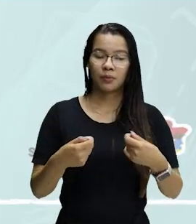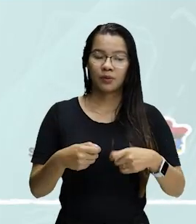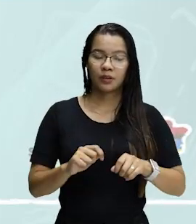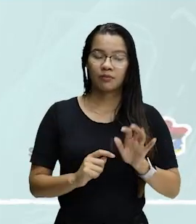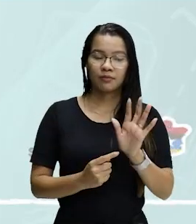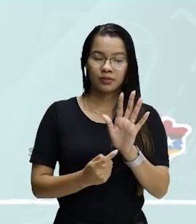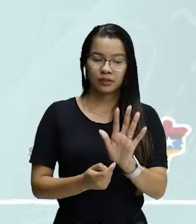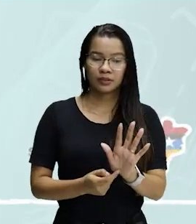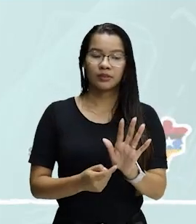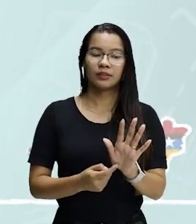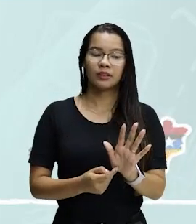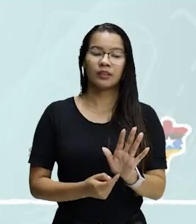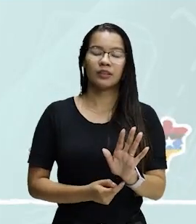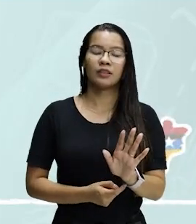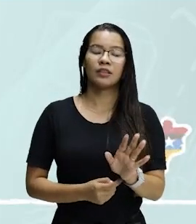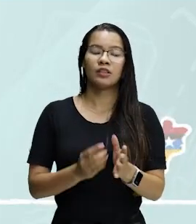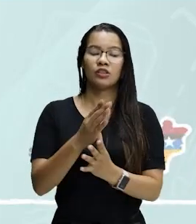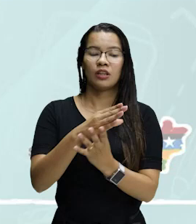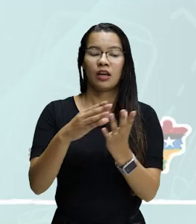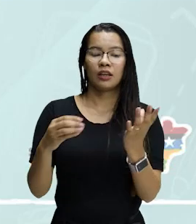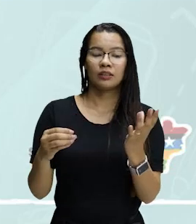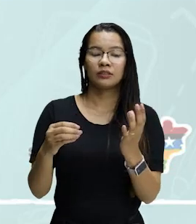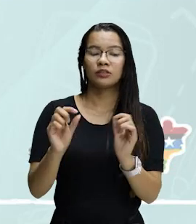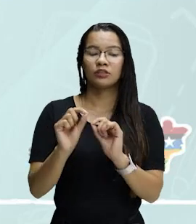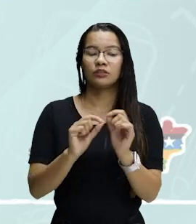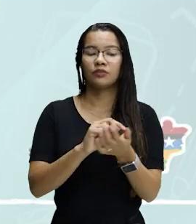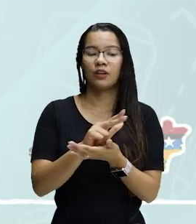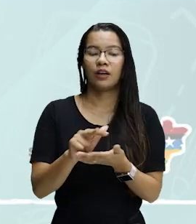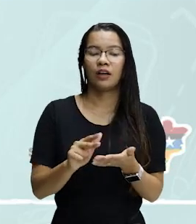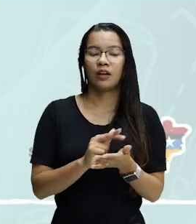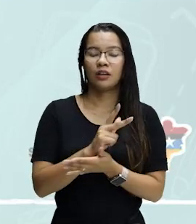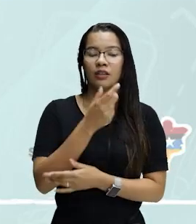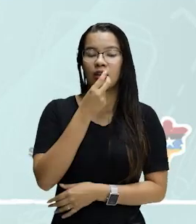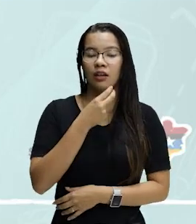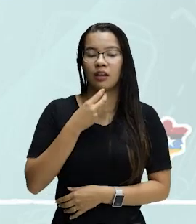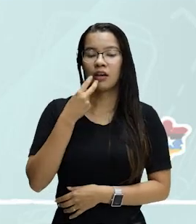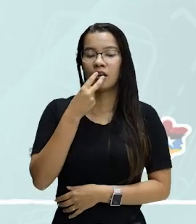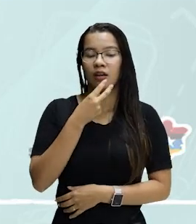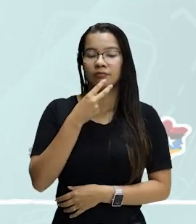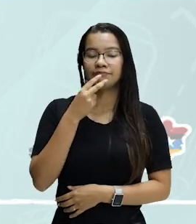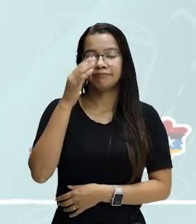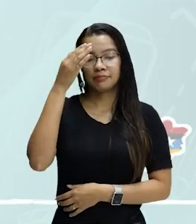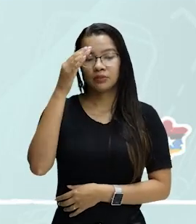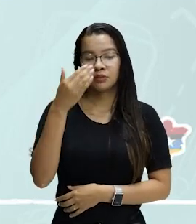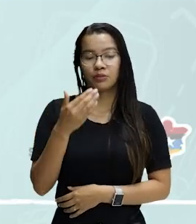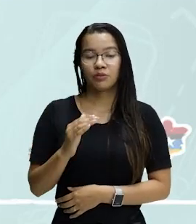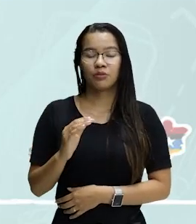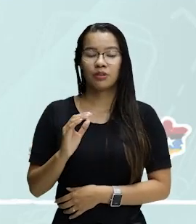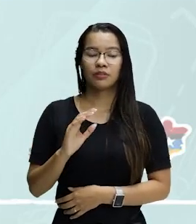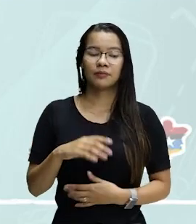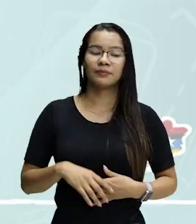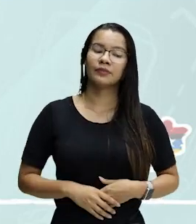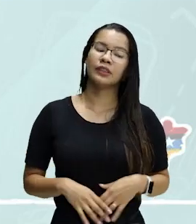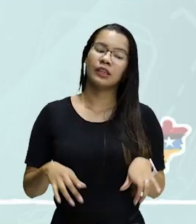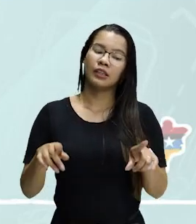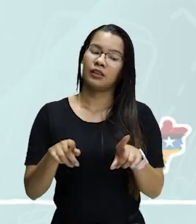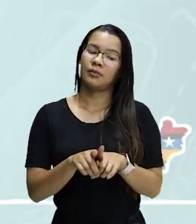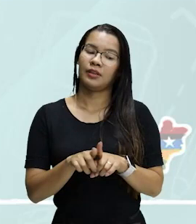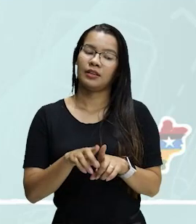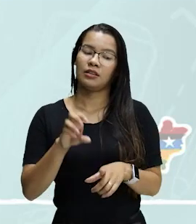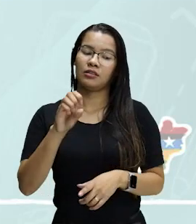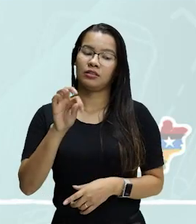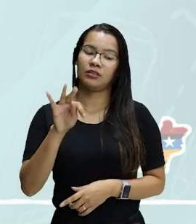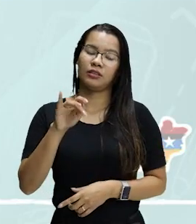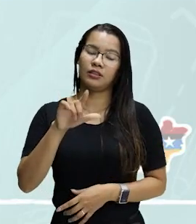destacar estilização de diversas formas de narrativa tradicional oral, estilizações, né, um estilo de diversas